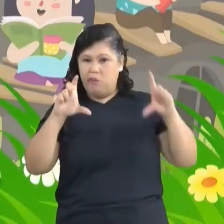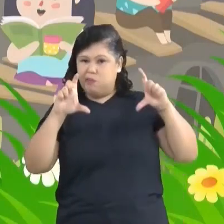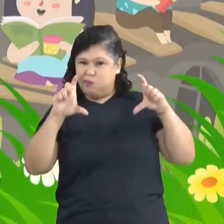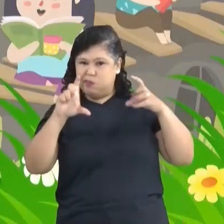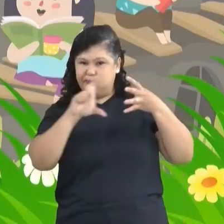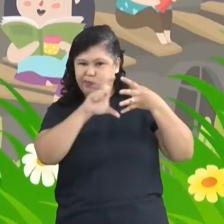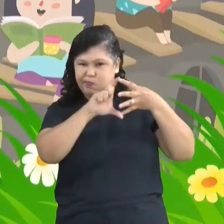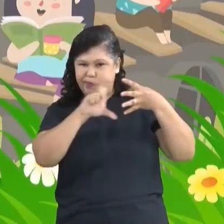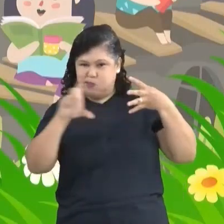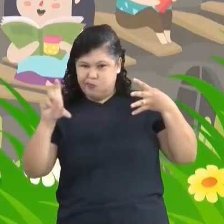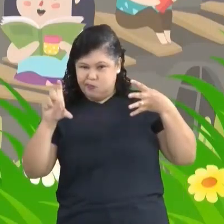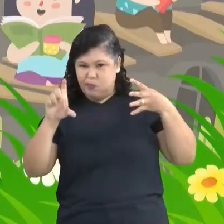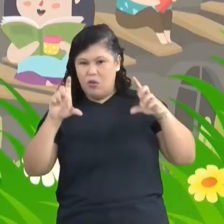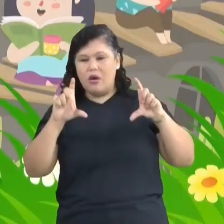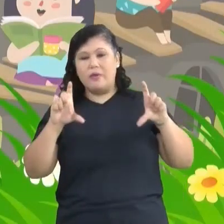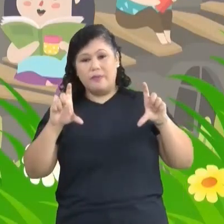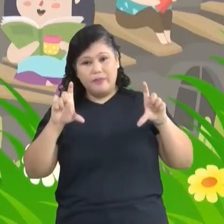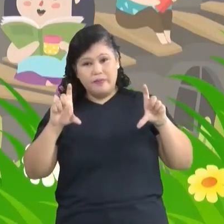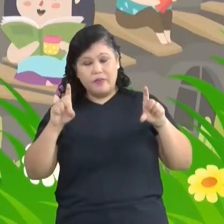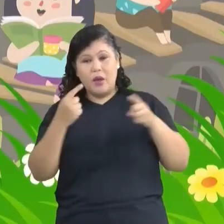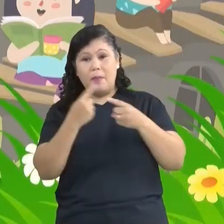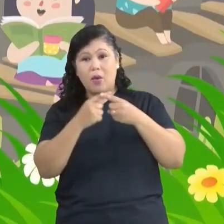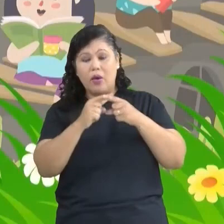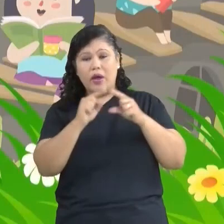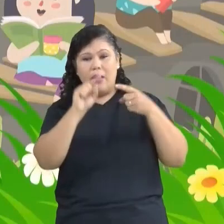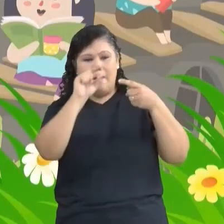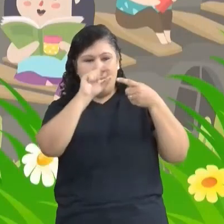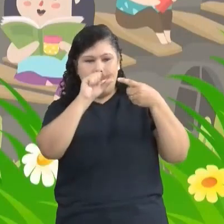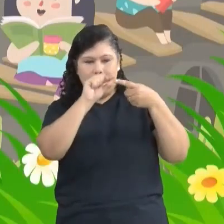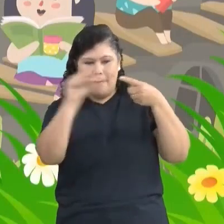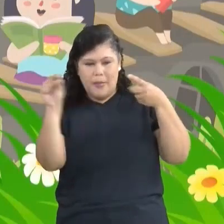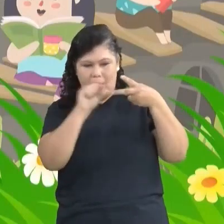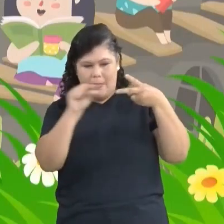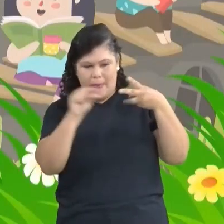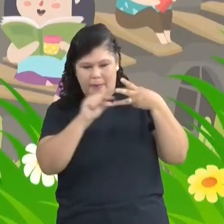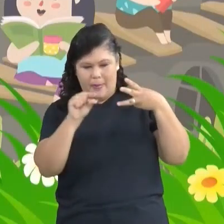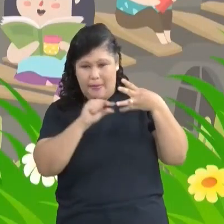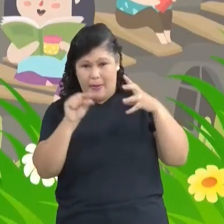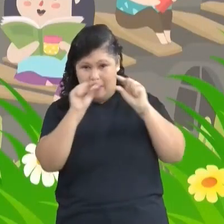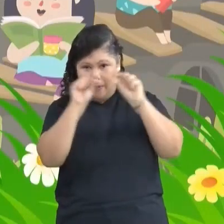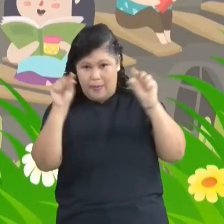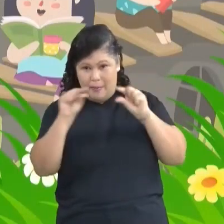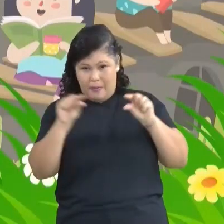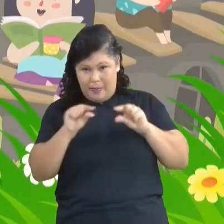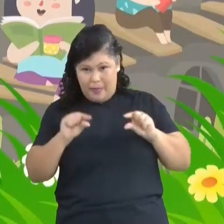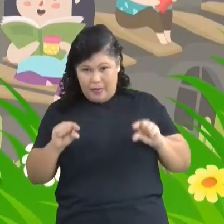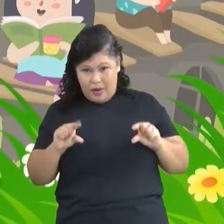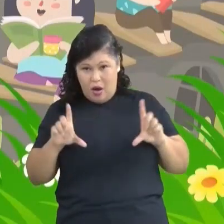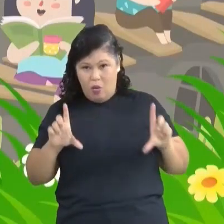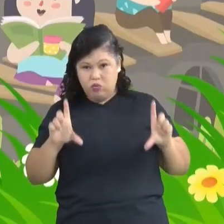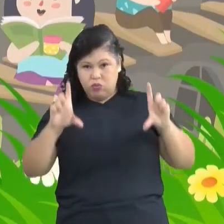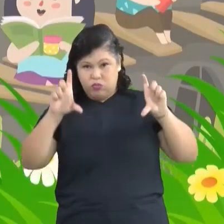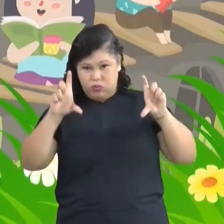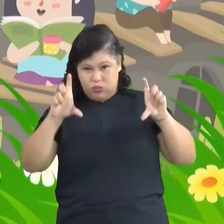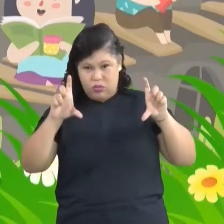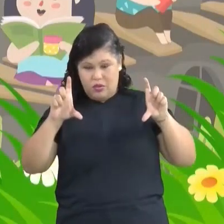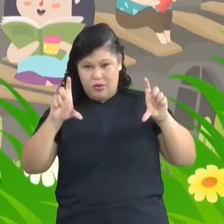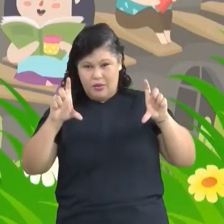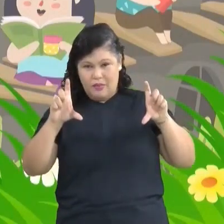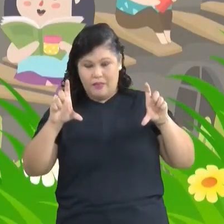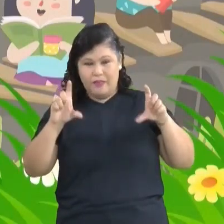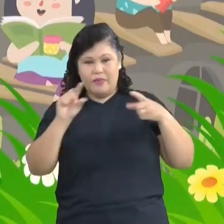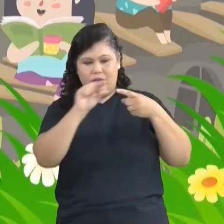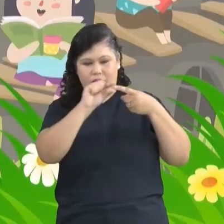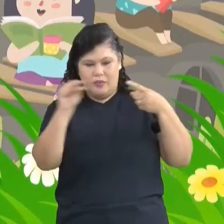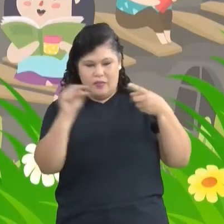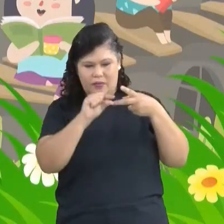estrofe, porque são vários versos, que é cada linhazinha dessa daqui, ó, que são os versos. Os